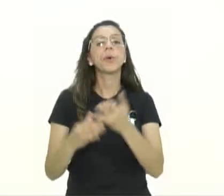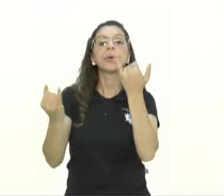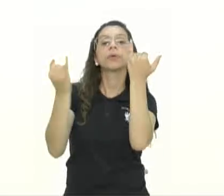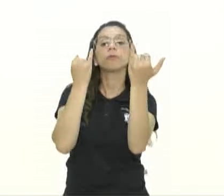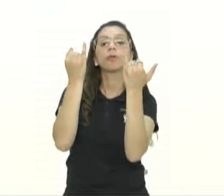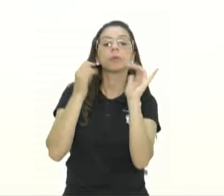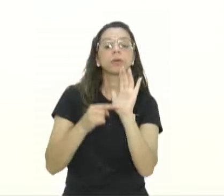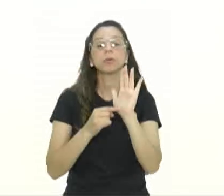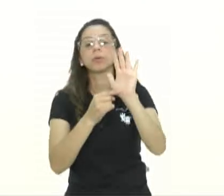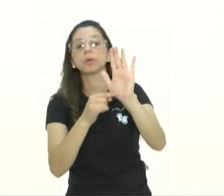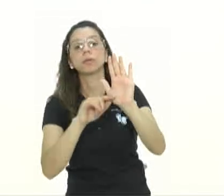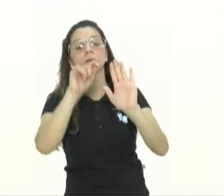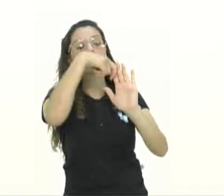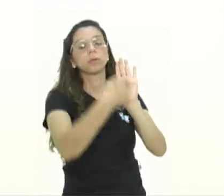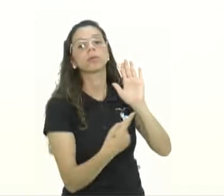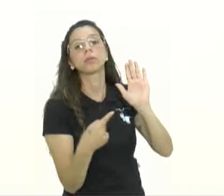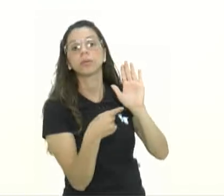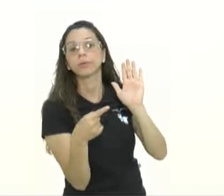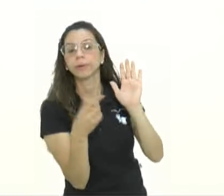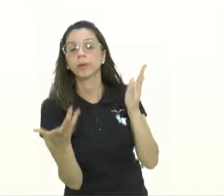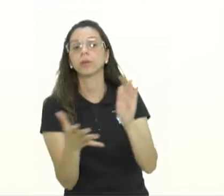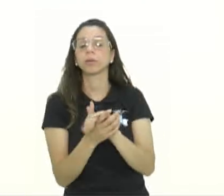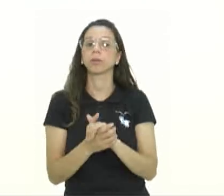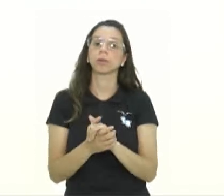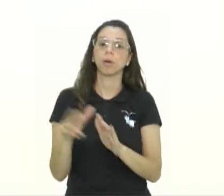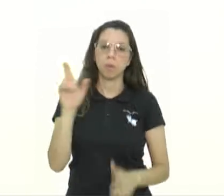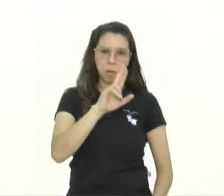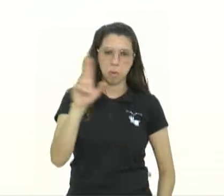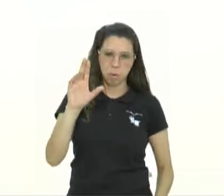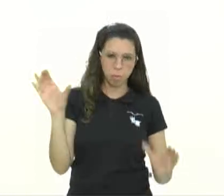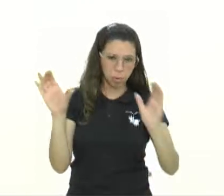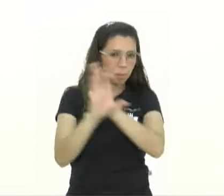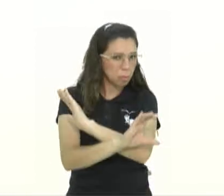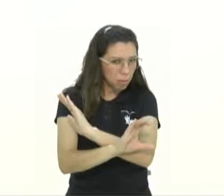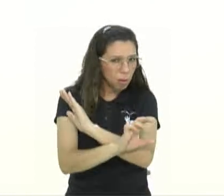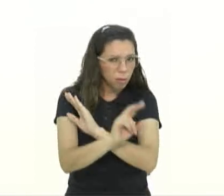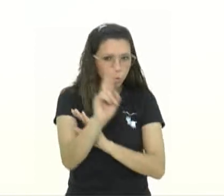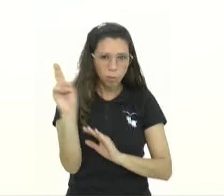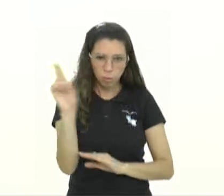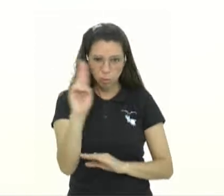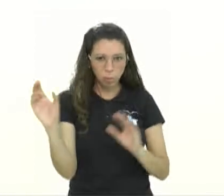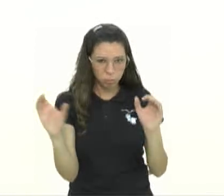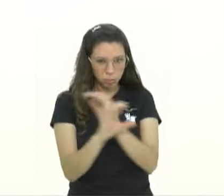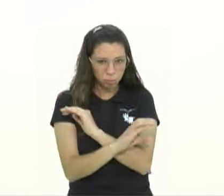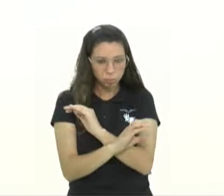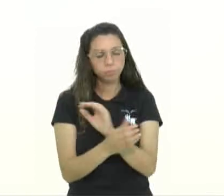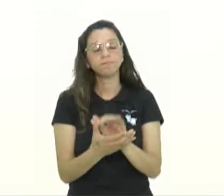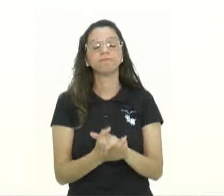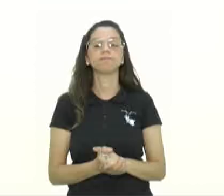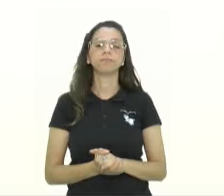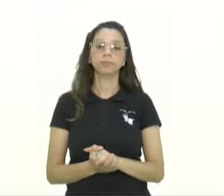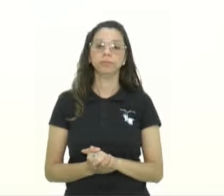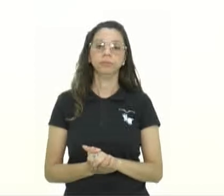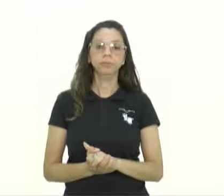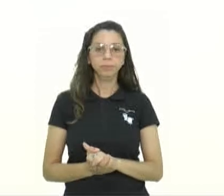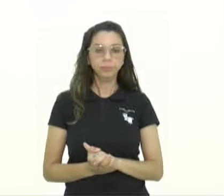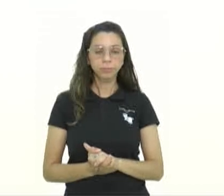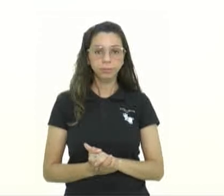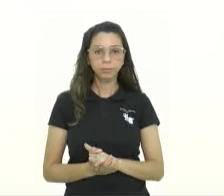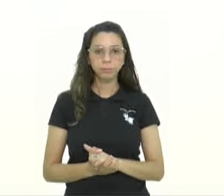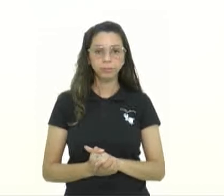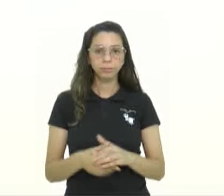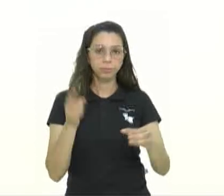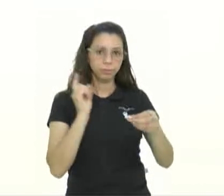são apresentadas? Letter A, nome completo da pessoa, aparece ali o nome completo? Cidade e país onde